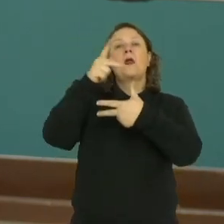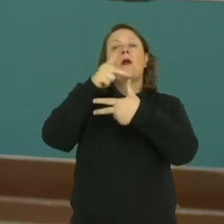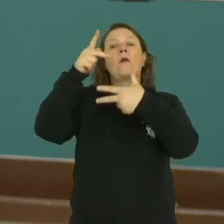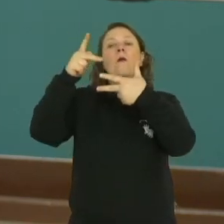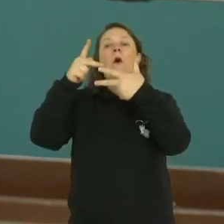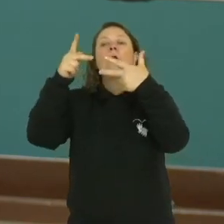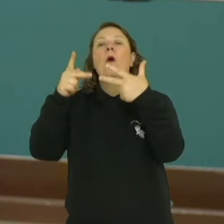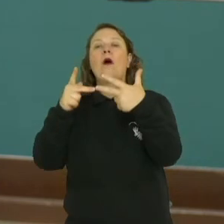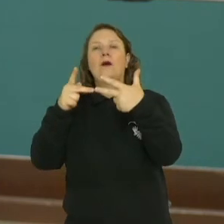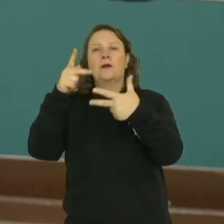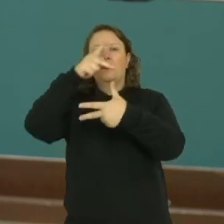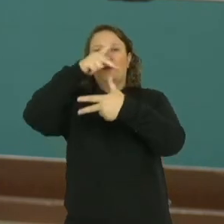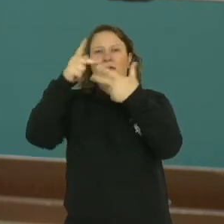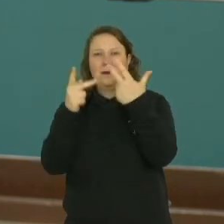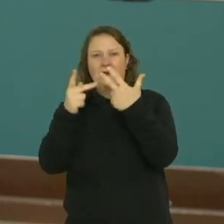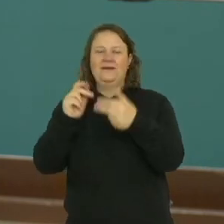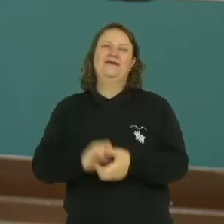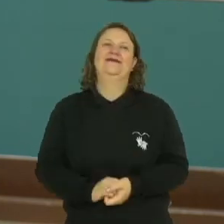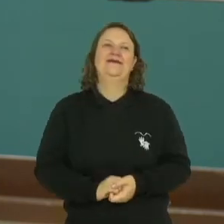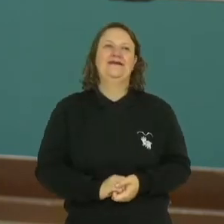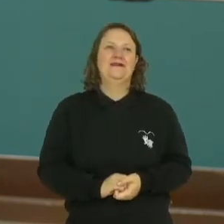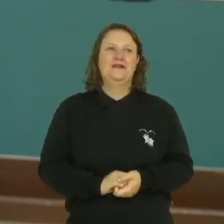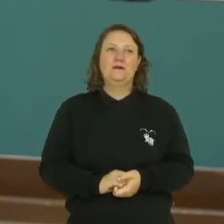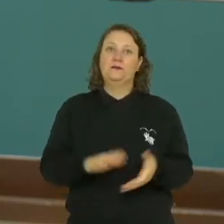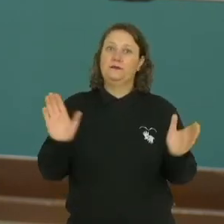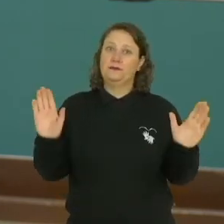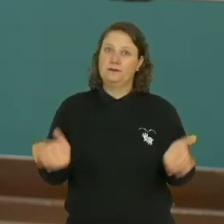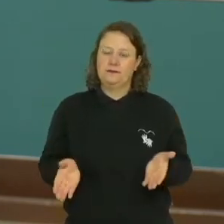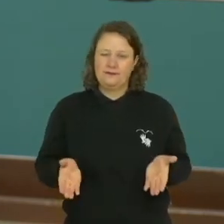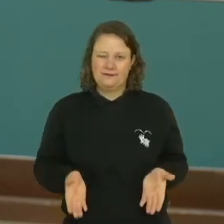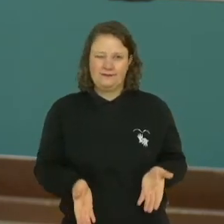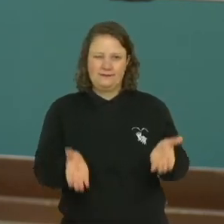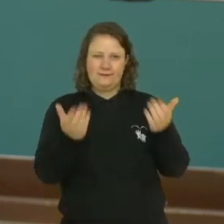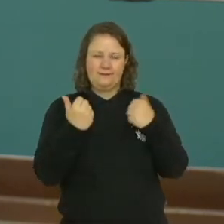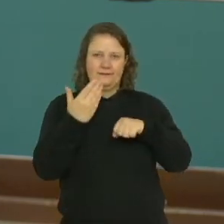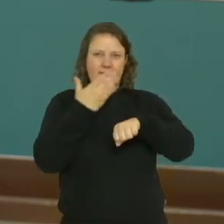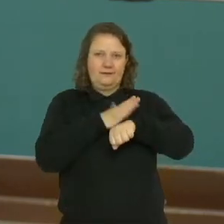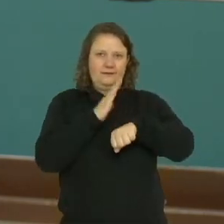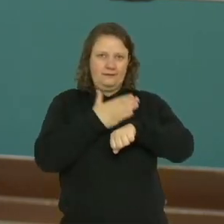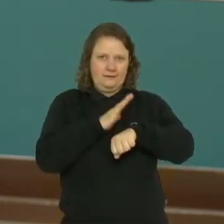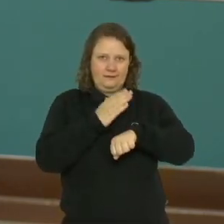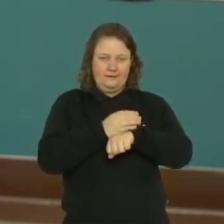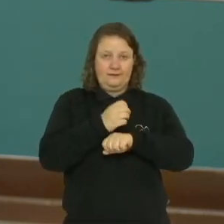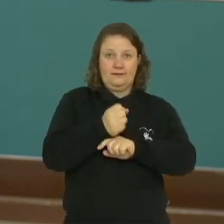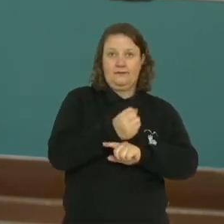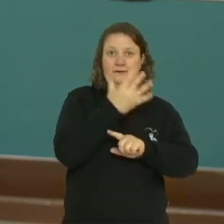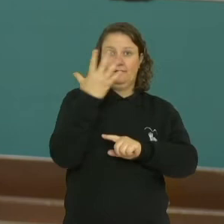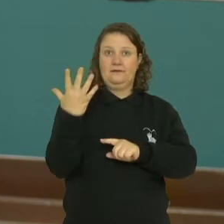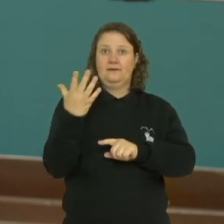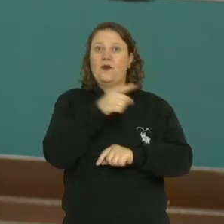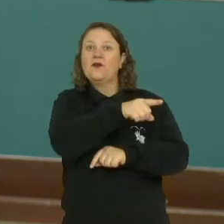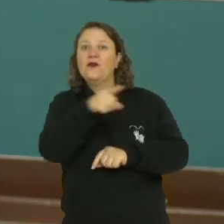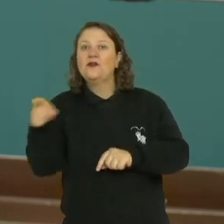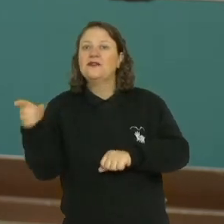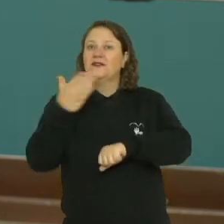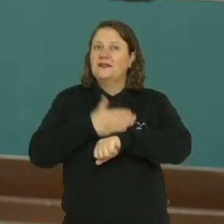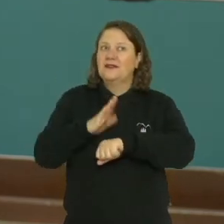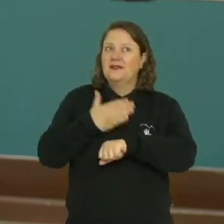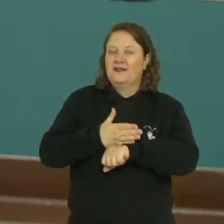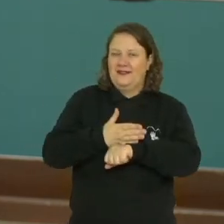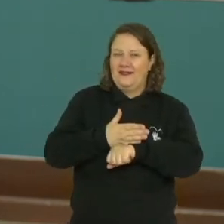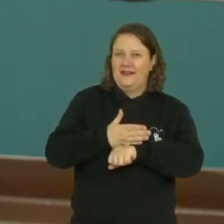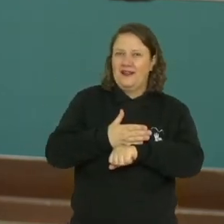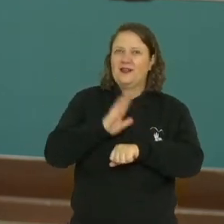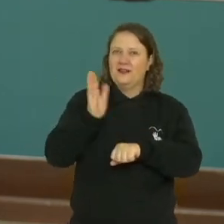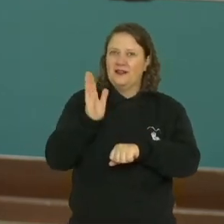a potência, né? Ok? Então vamos fazer isso. Calcule as potências. Eu deixo para você esse